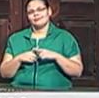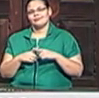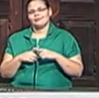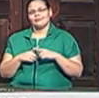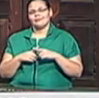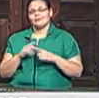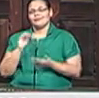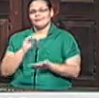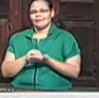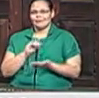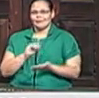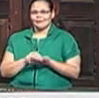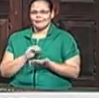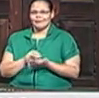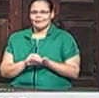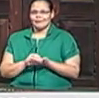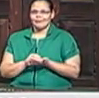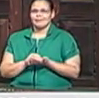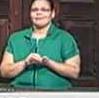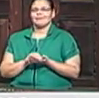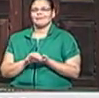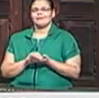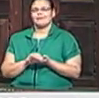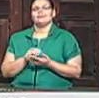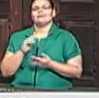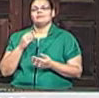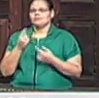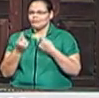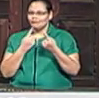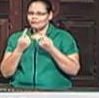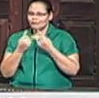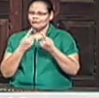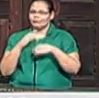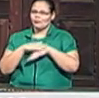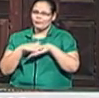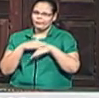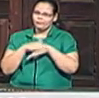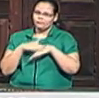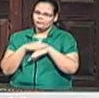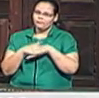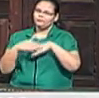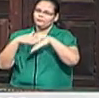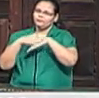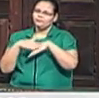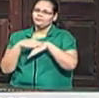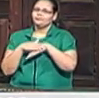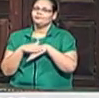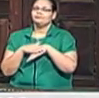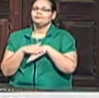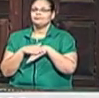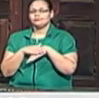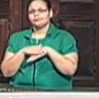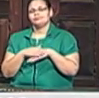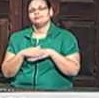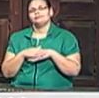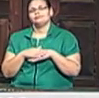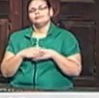Foi a falta de escuta, de diálogo, de conversa.